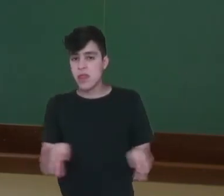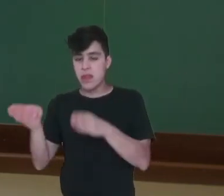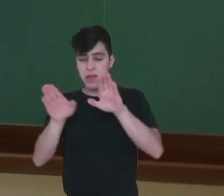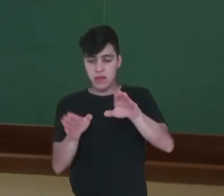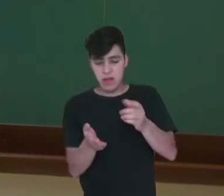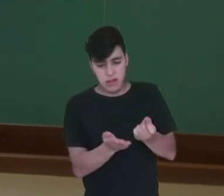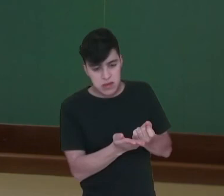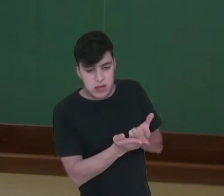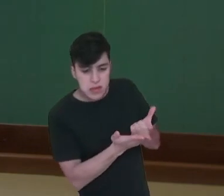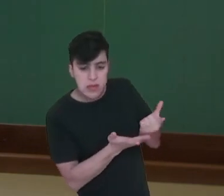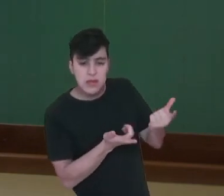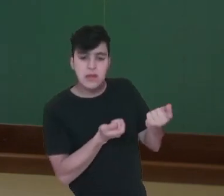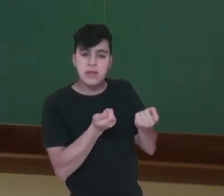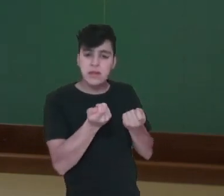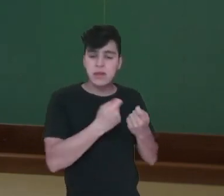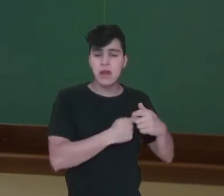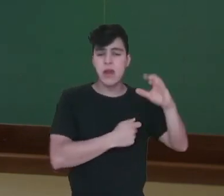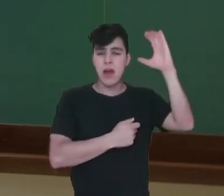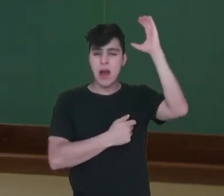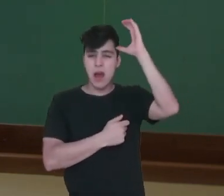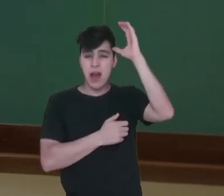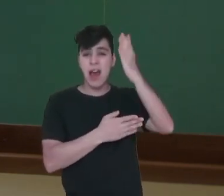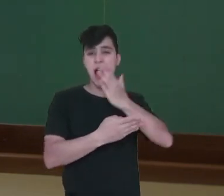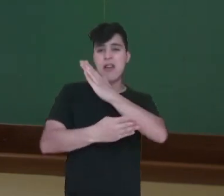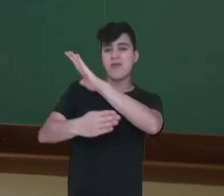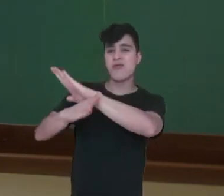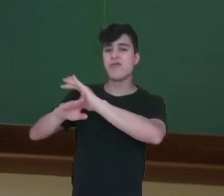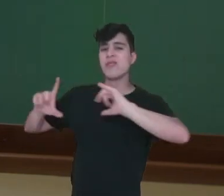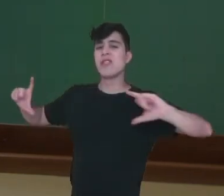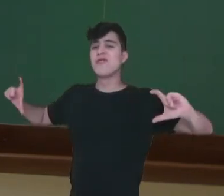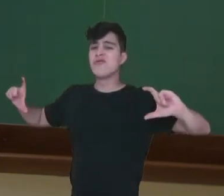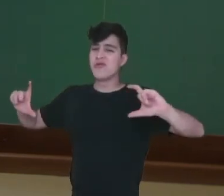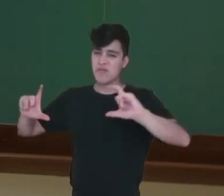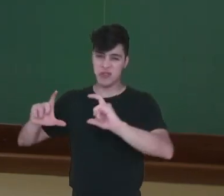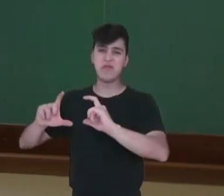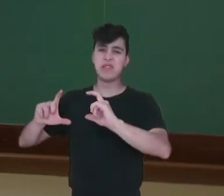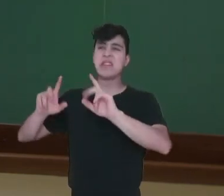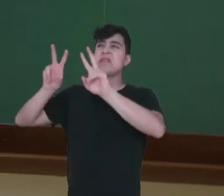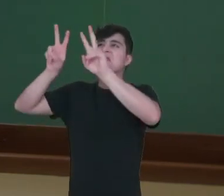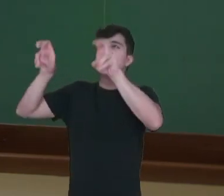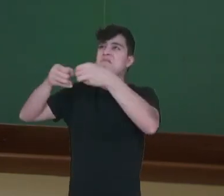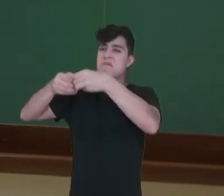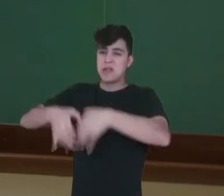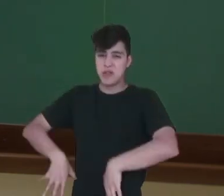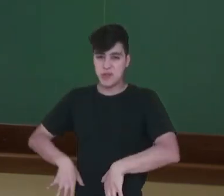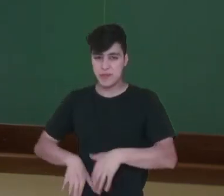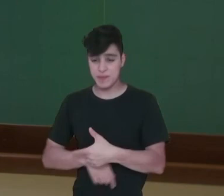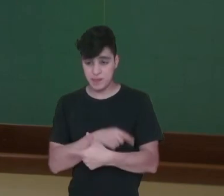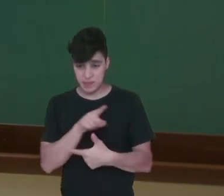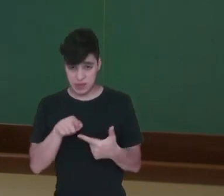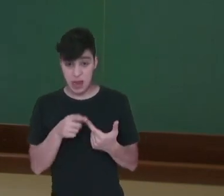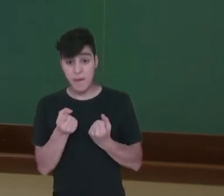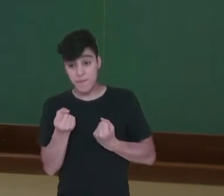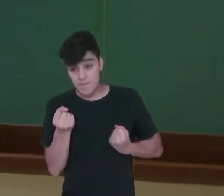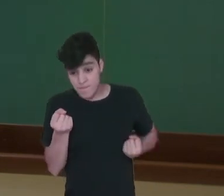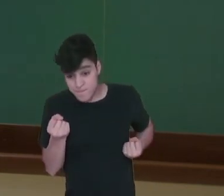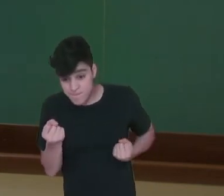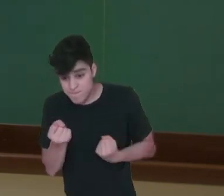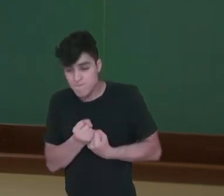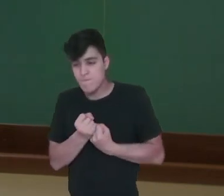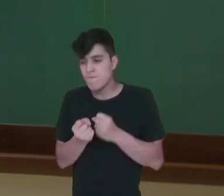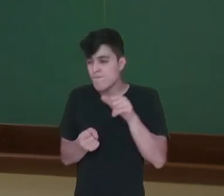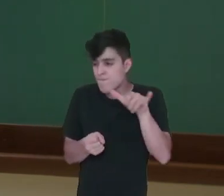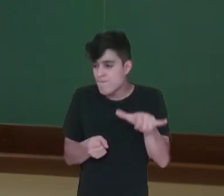consciente é a melhor forma também de ajudar na diminuição desses impactos ambientais. apoiar medidas de